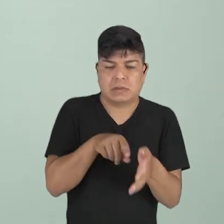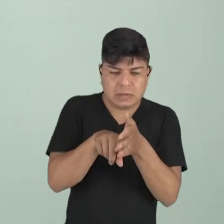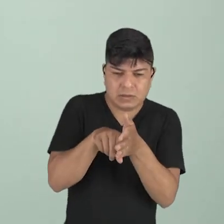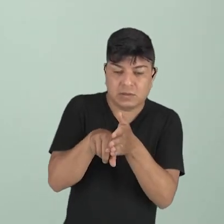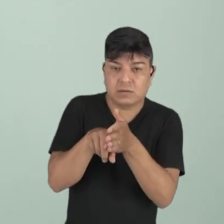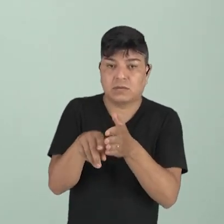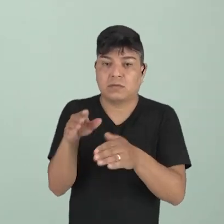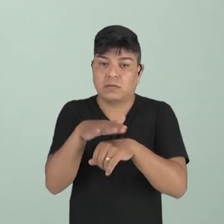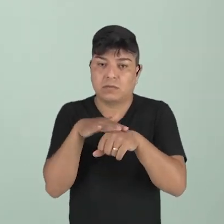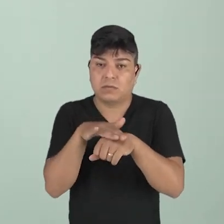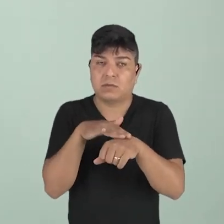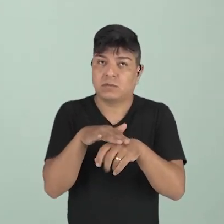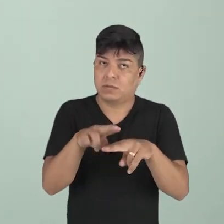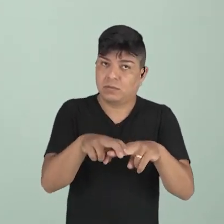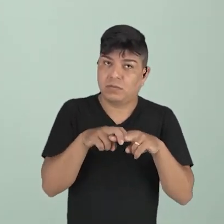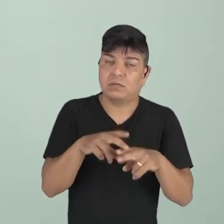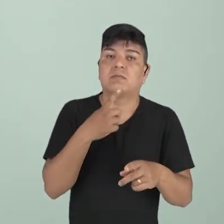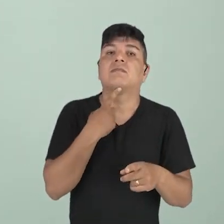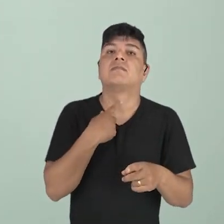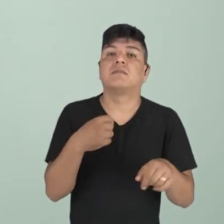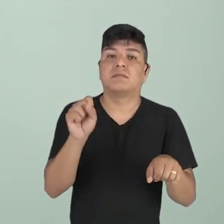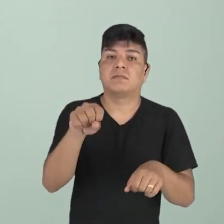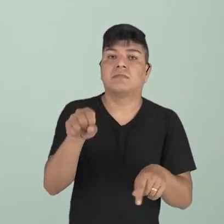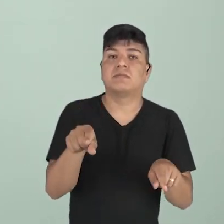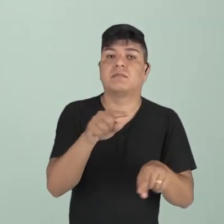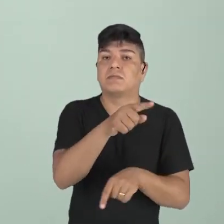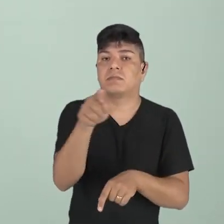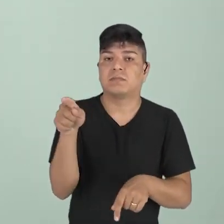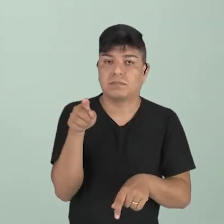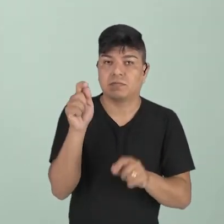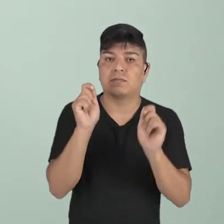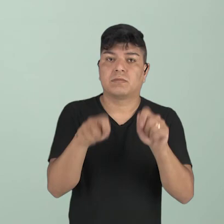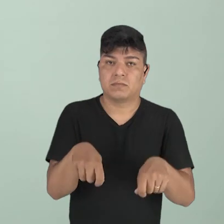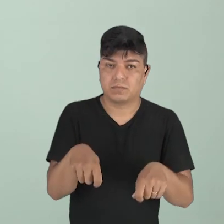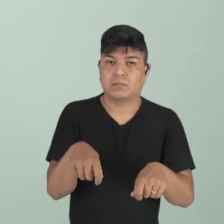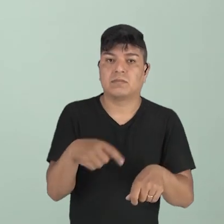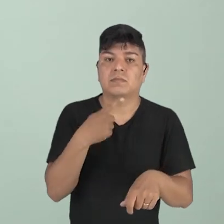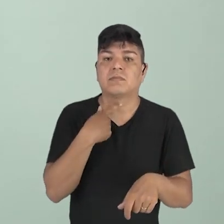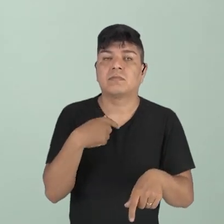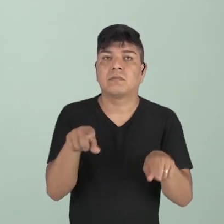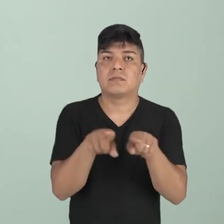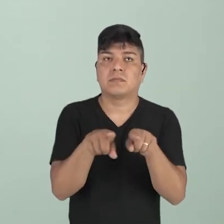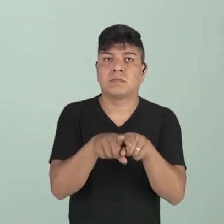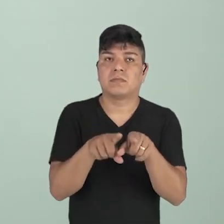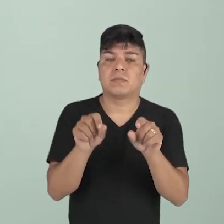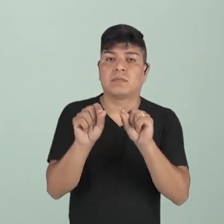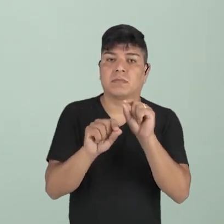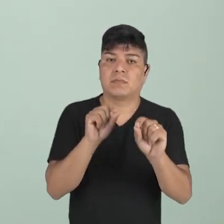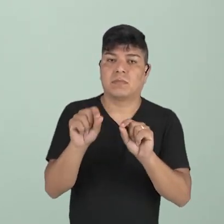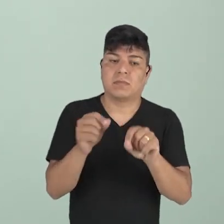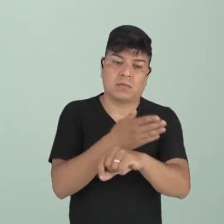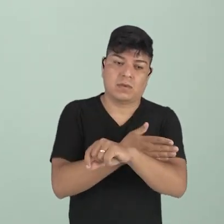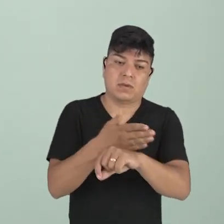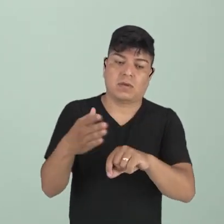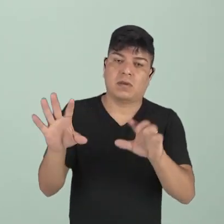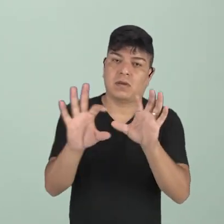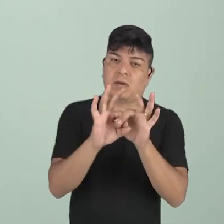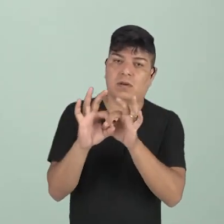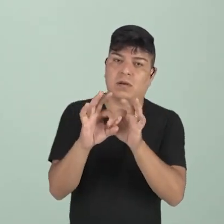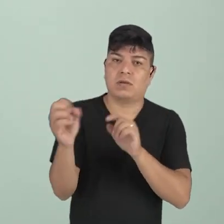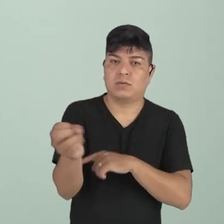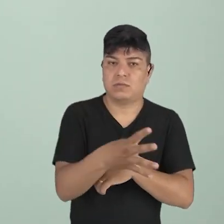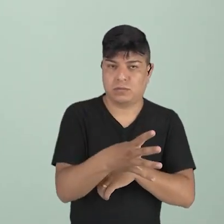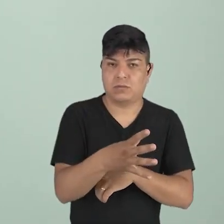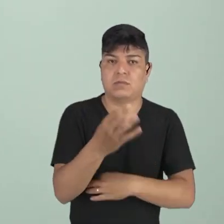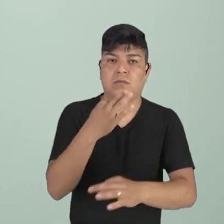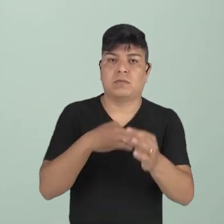examinar, conversar com você. Então, é desejável sim que você, é possível e desejável que você alie o tradicional ao